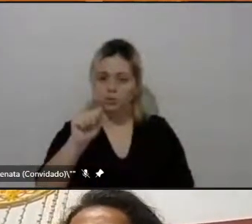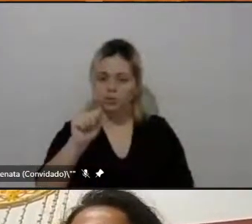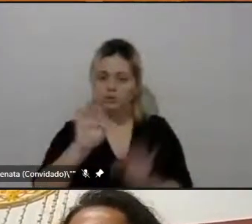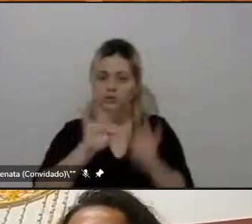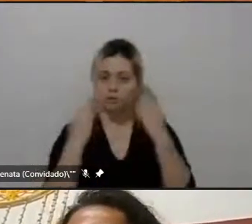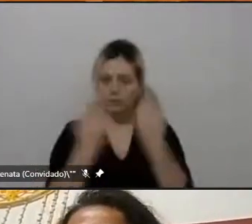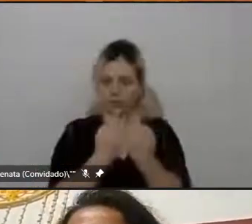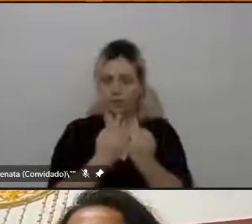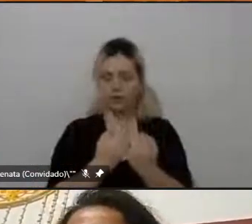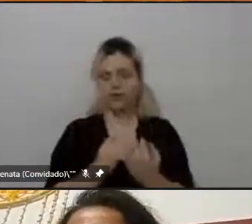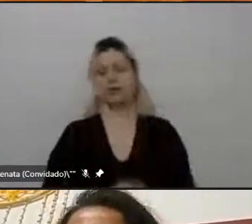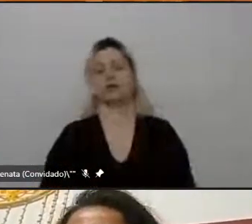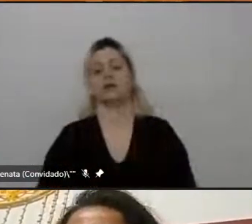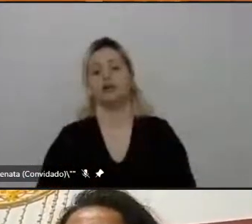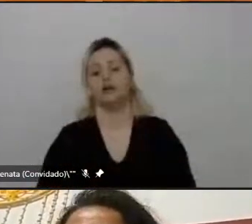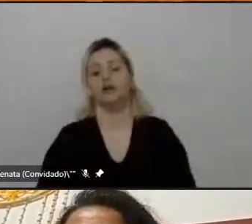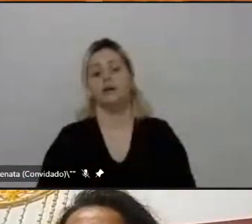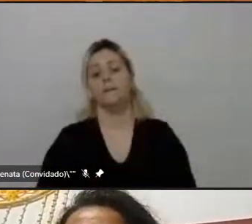Família bilionário, né?